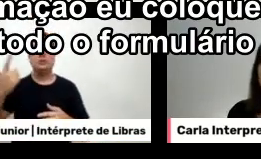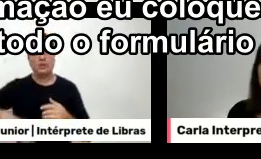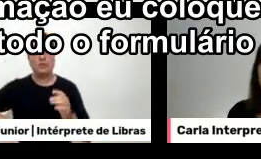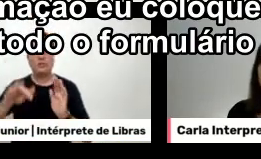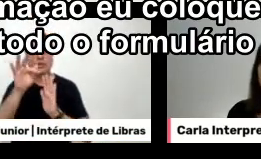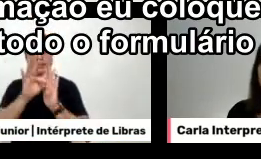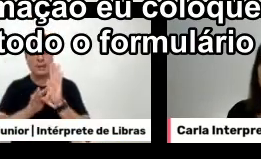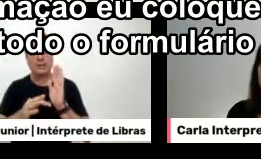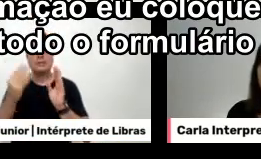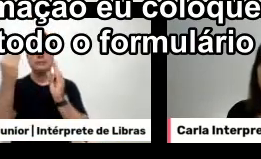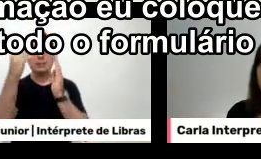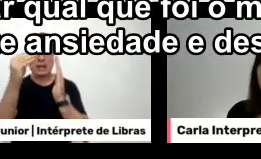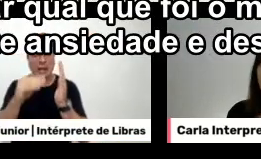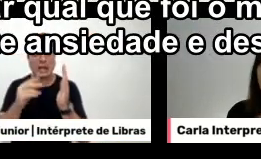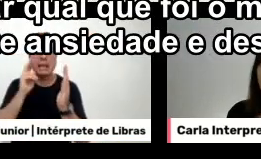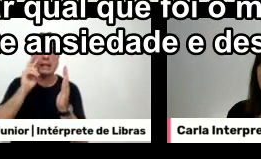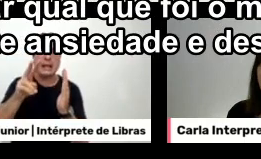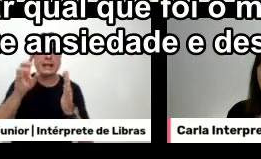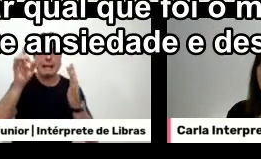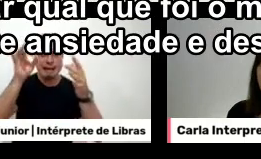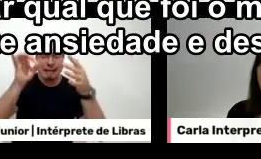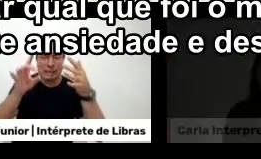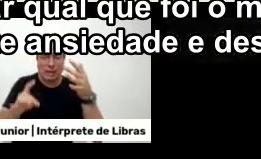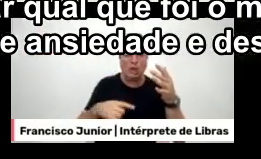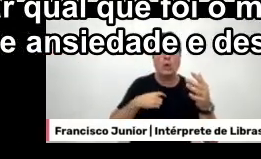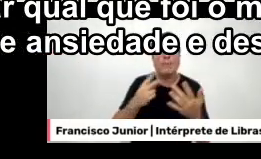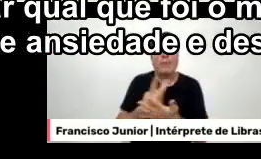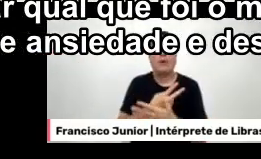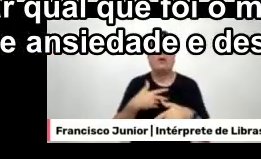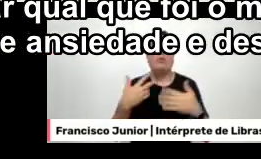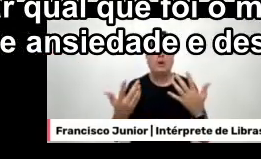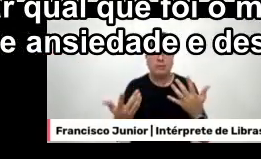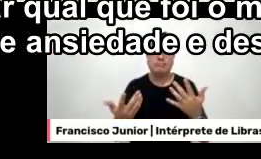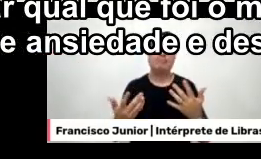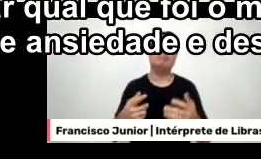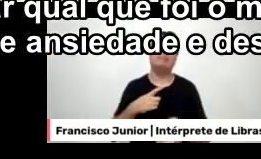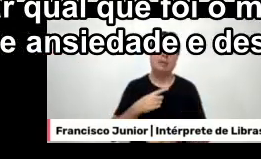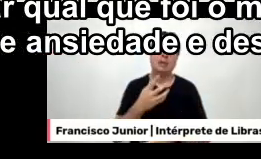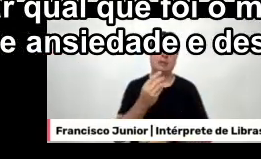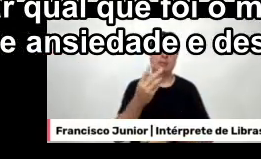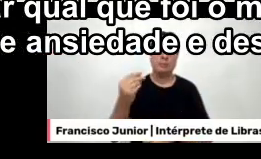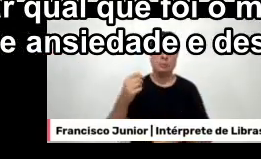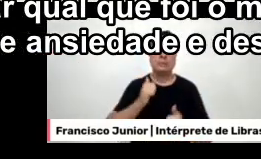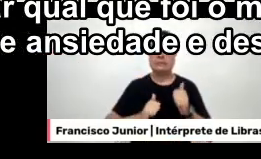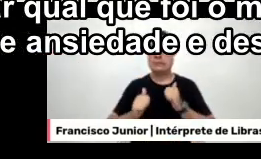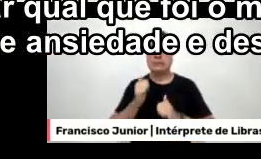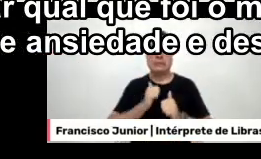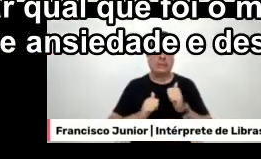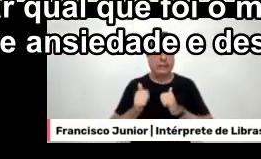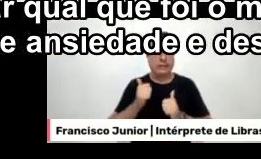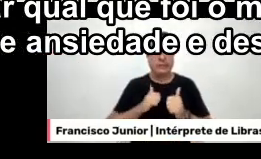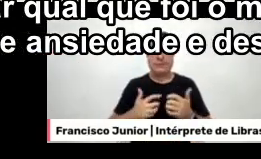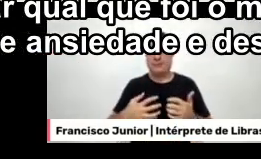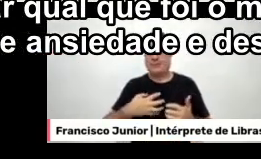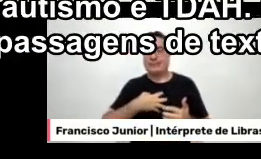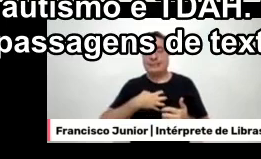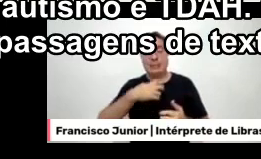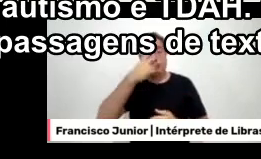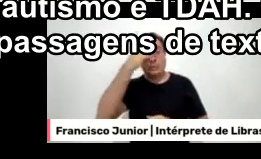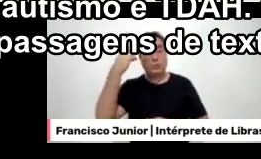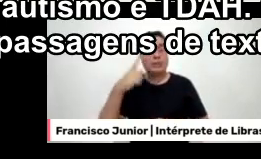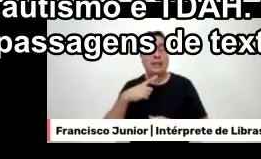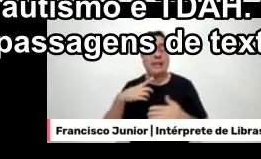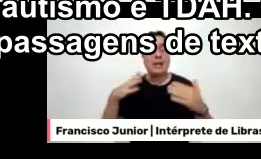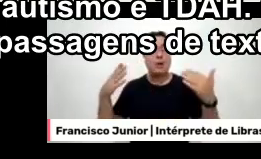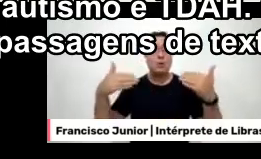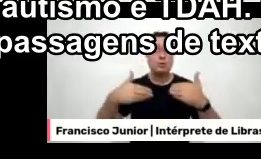olhar item por item para até achar qual que foi o meu erro. Isso acaba gerando bastante ansiedade e desconforto para pessoas que têm